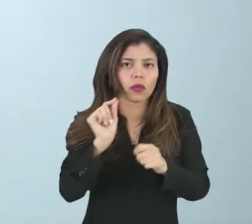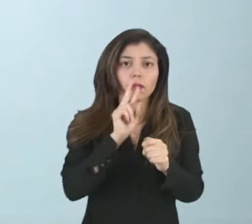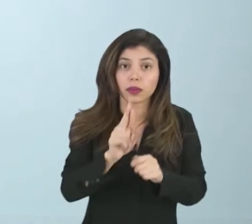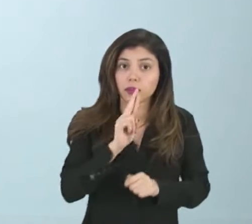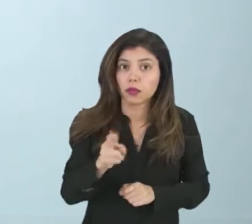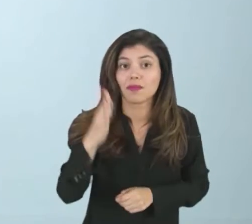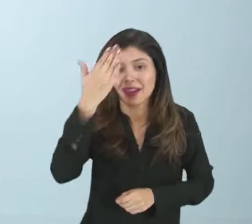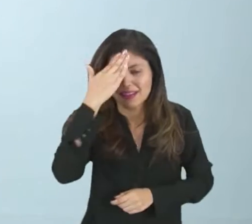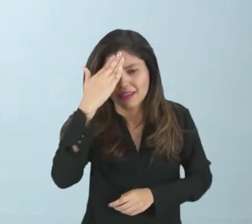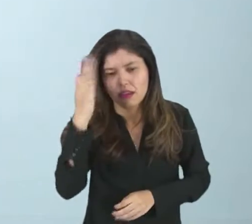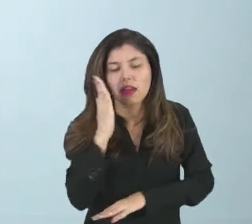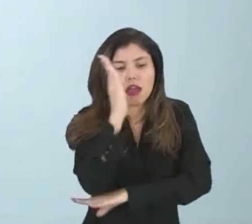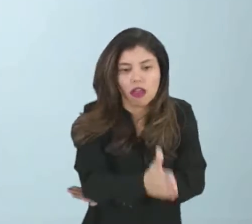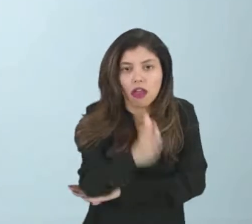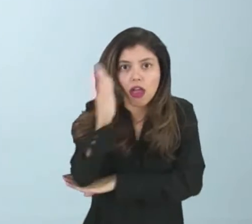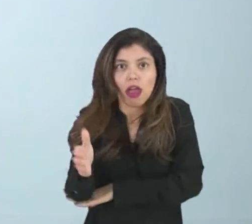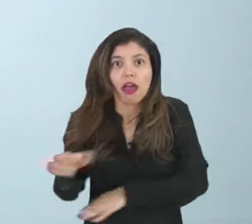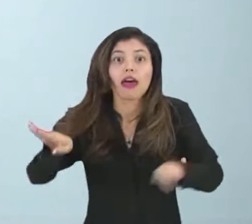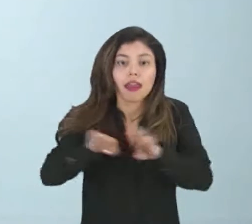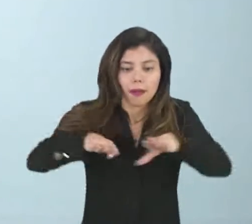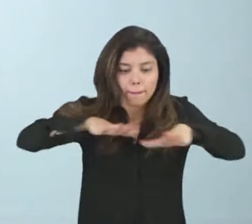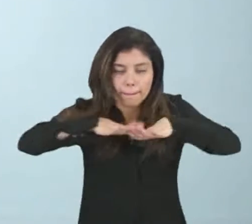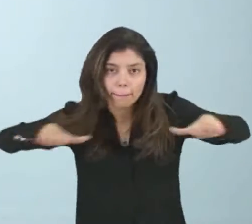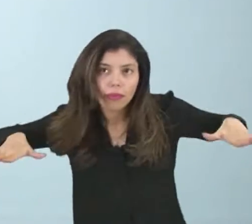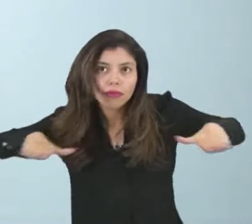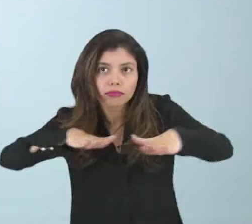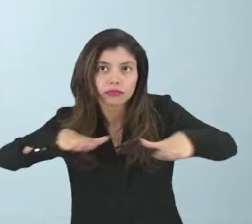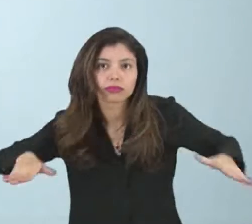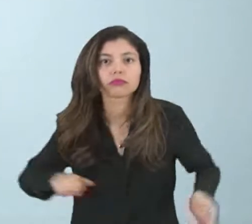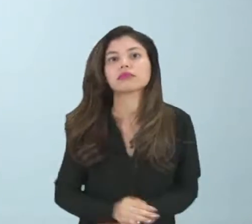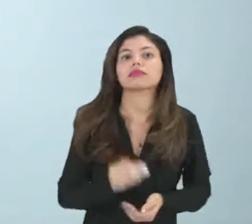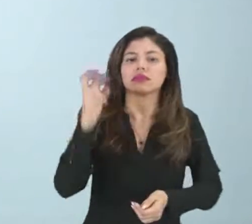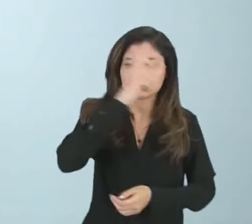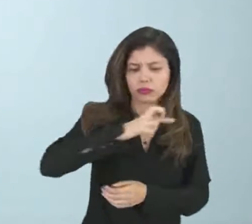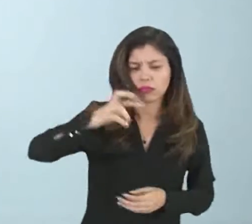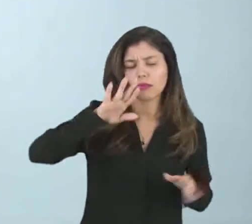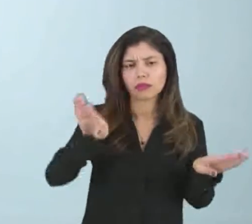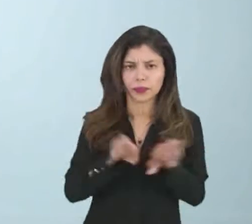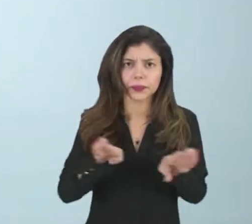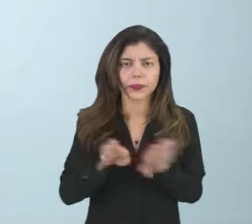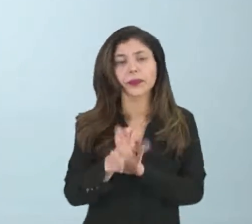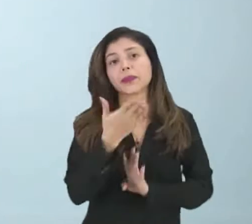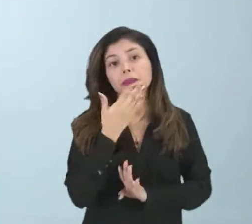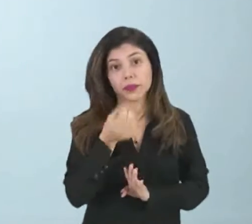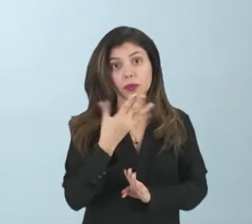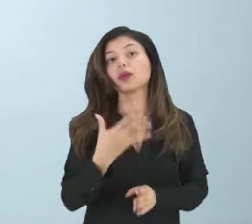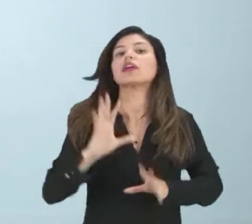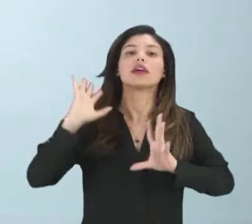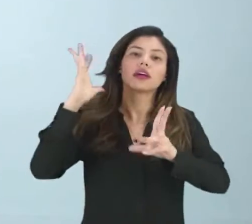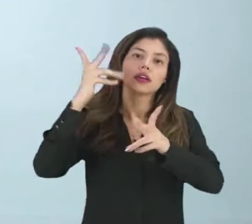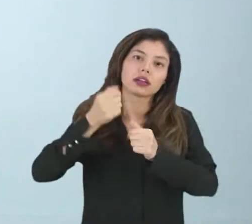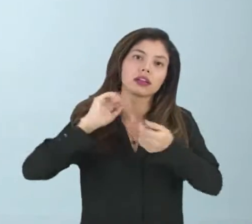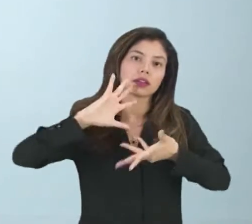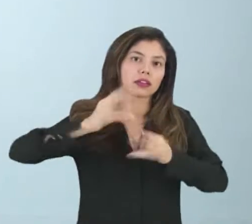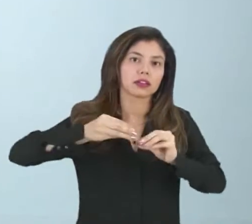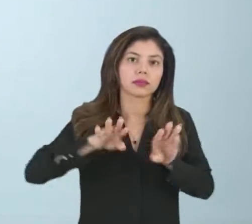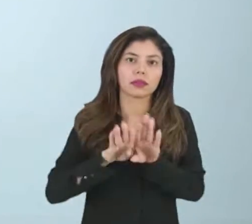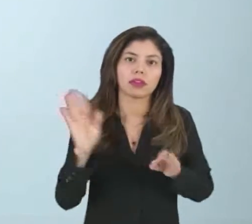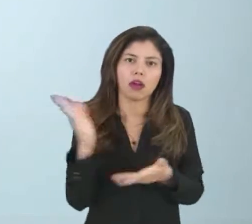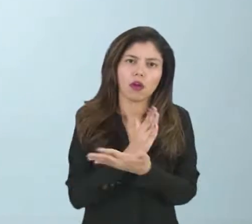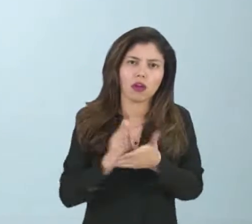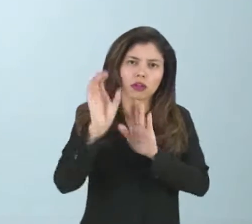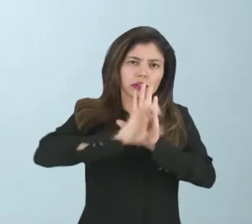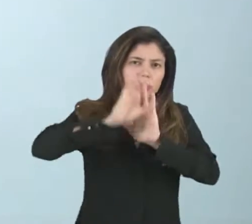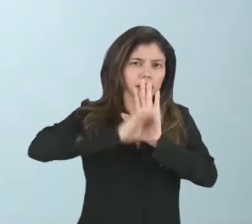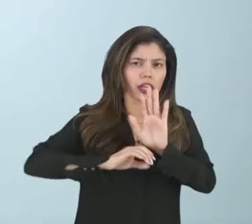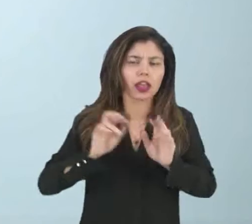para compreender isso entre retas e planos. Então a gente vai fazer uma análise bem legal para que eu possa resumir e você compreender alguns